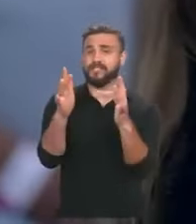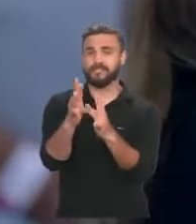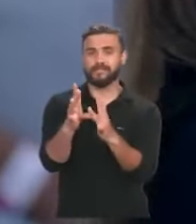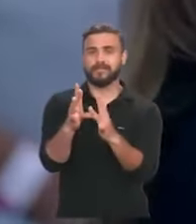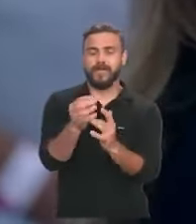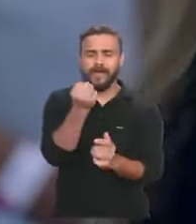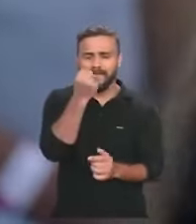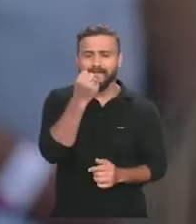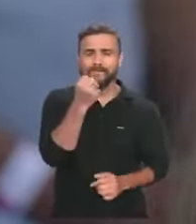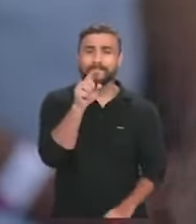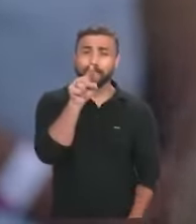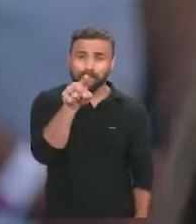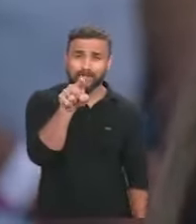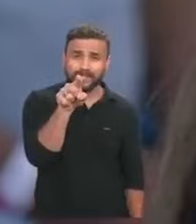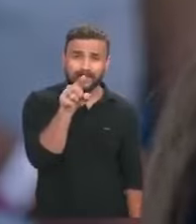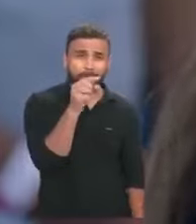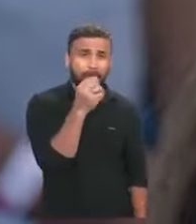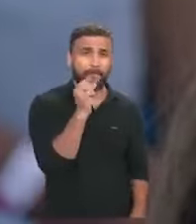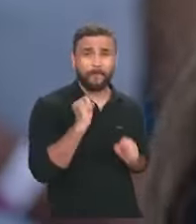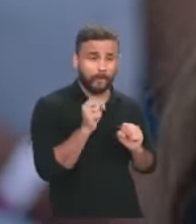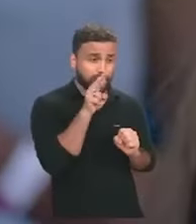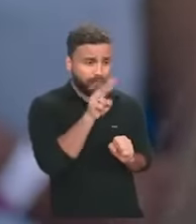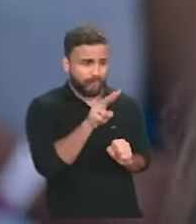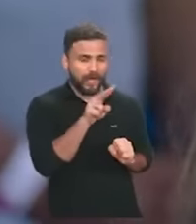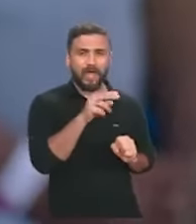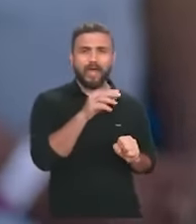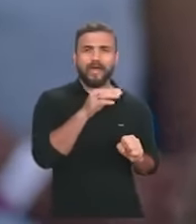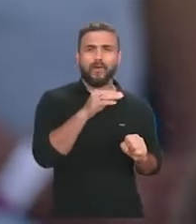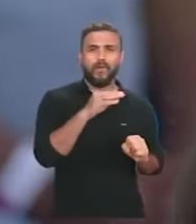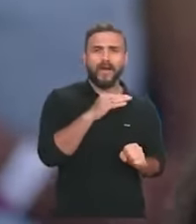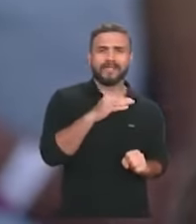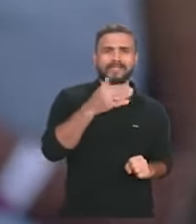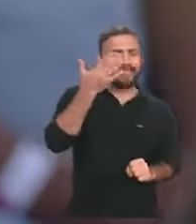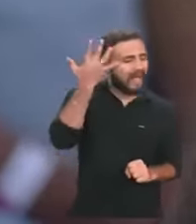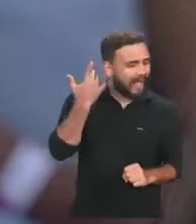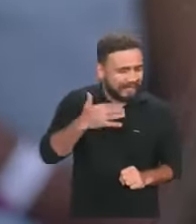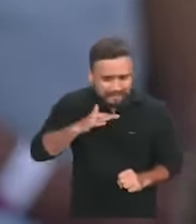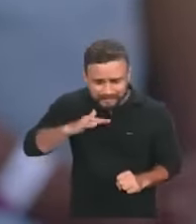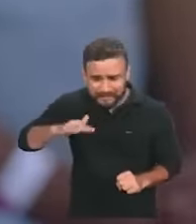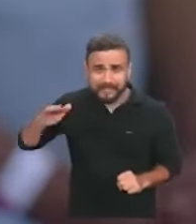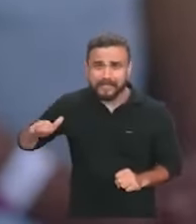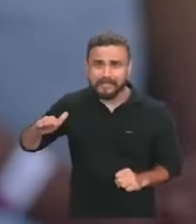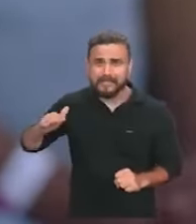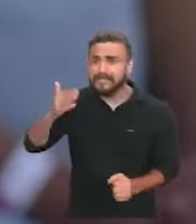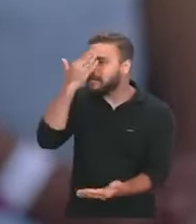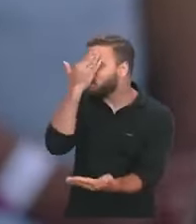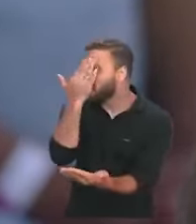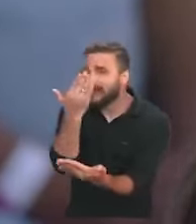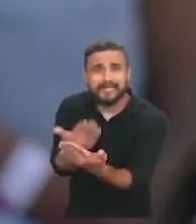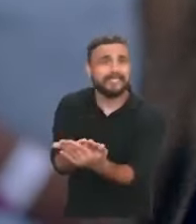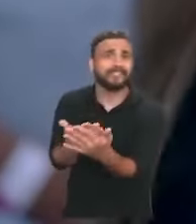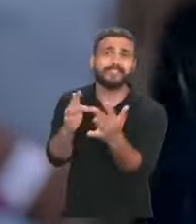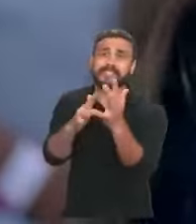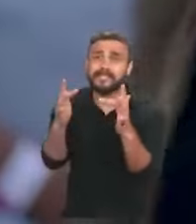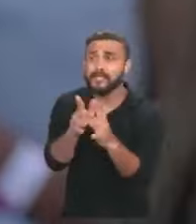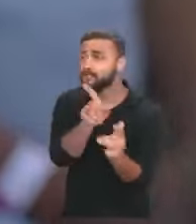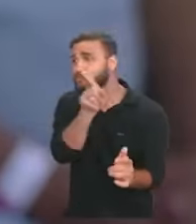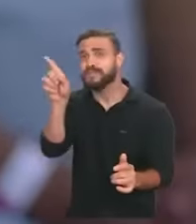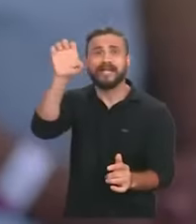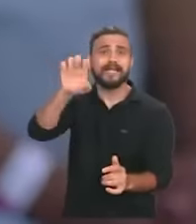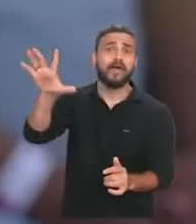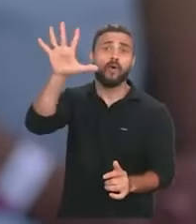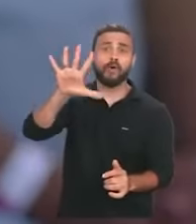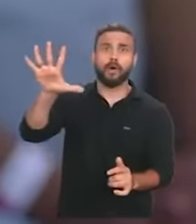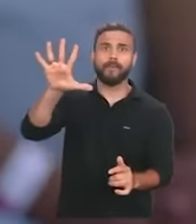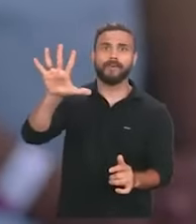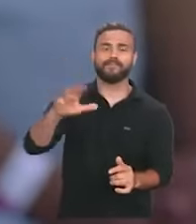crianças de 5 anos no Natal que você vai evangelizar né a gente leva pesso então ele fal assim não mas Deus não existe Quantos anos